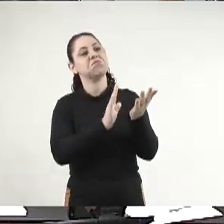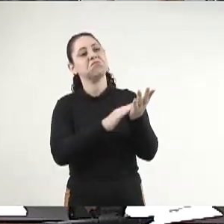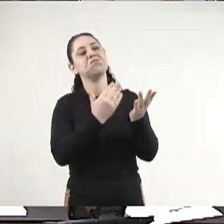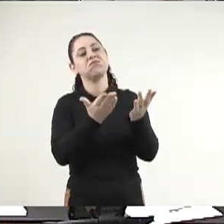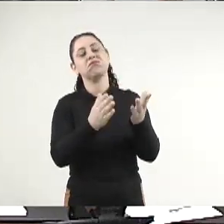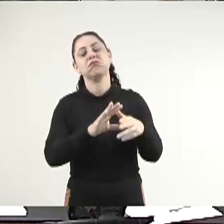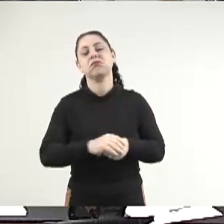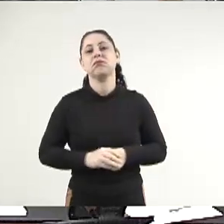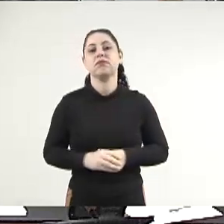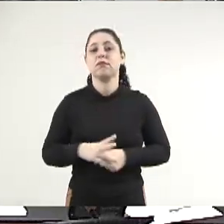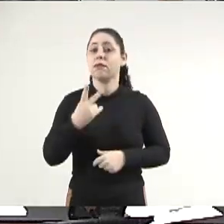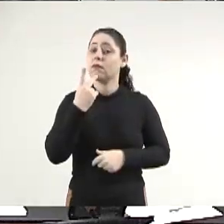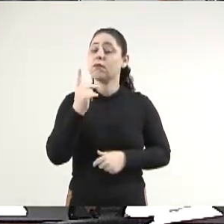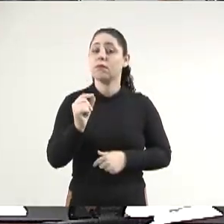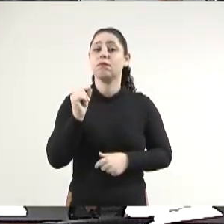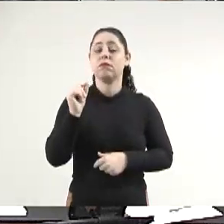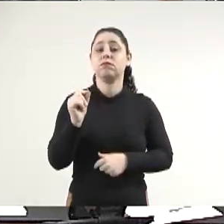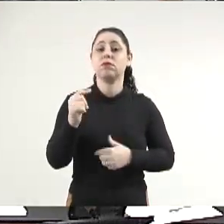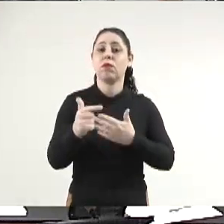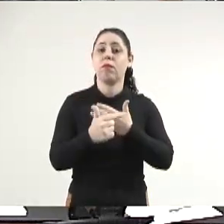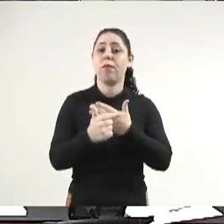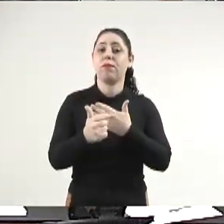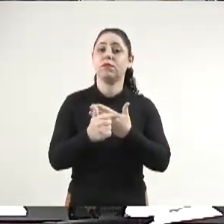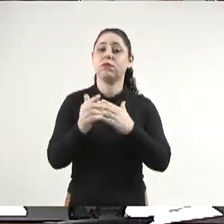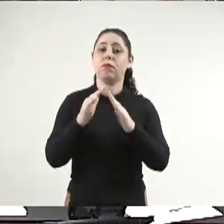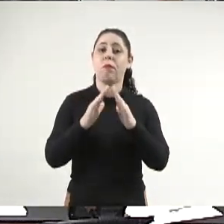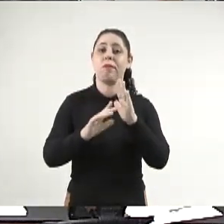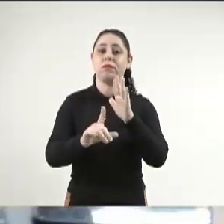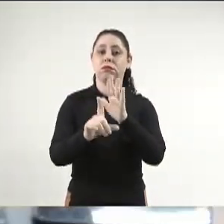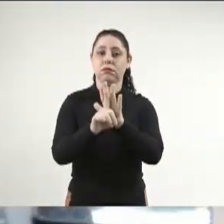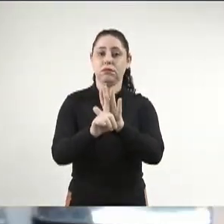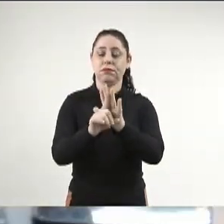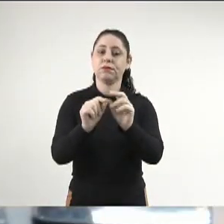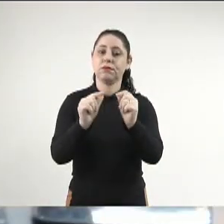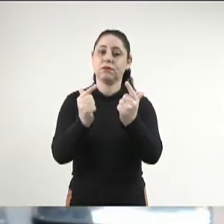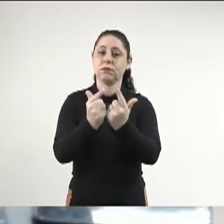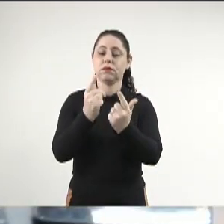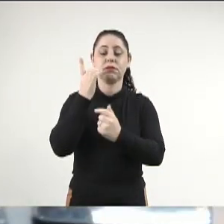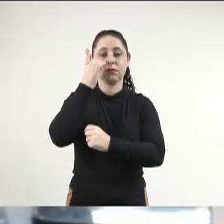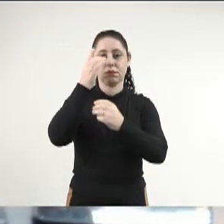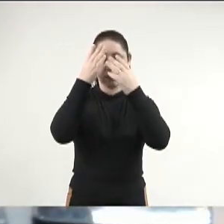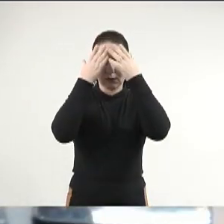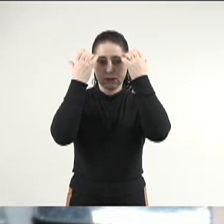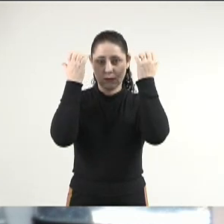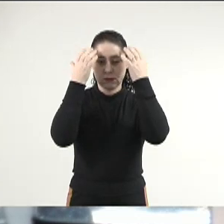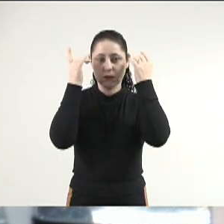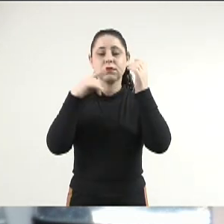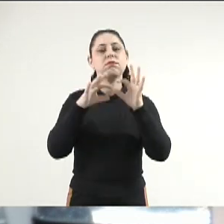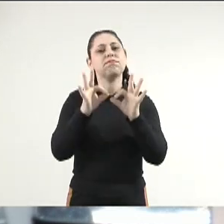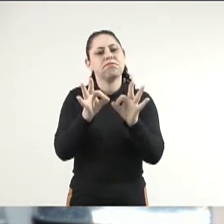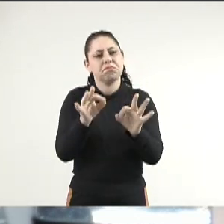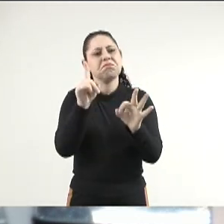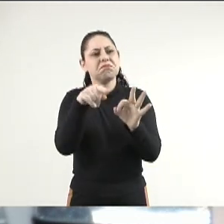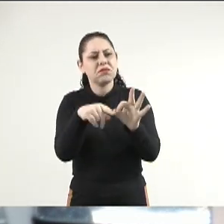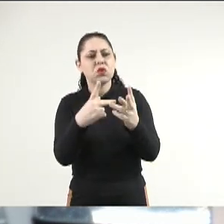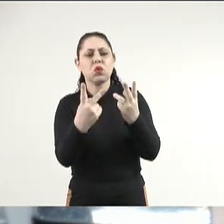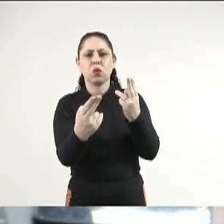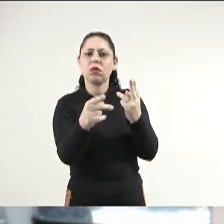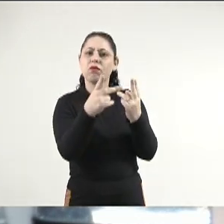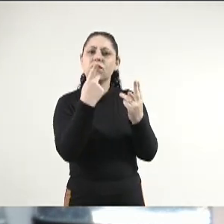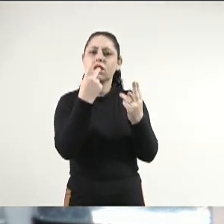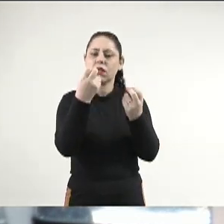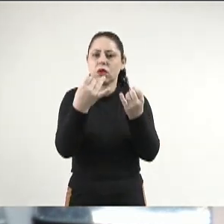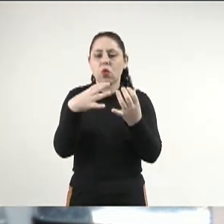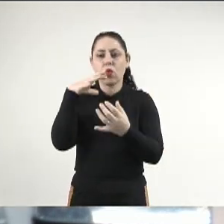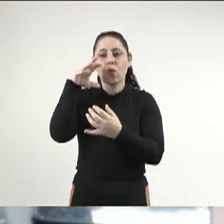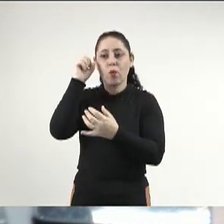homenagens. E dizer que o papel desta casa, deputado Paulo Duarte, é exatamente esse: